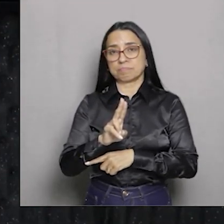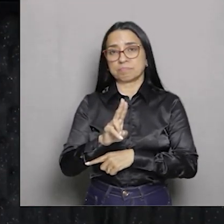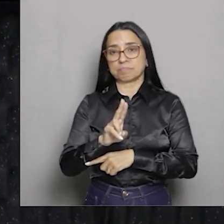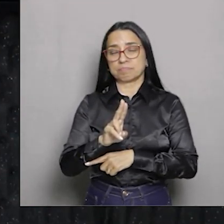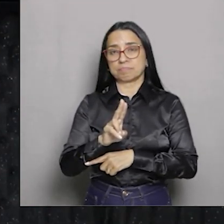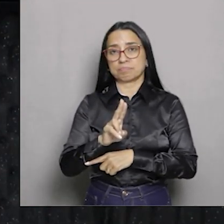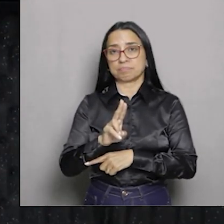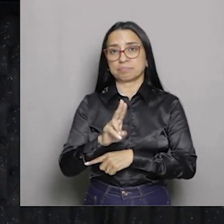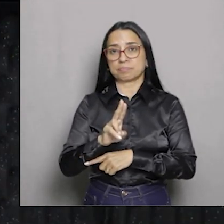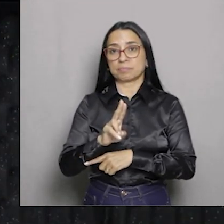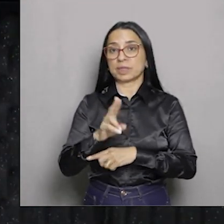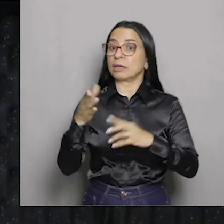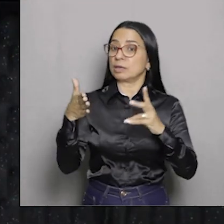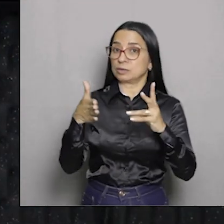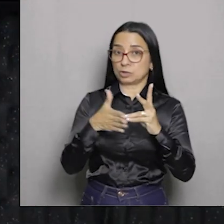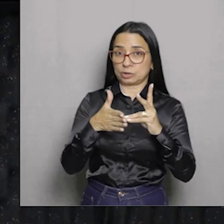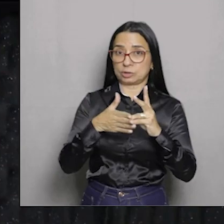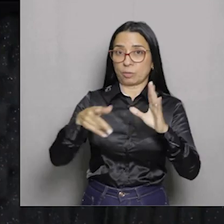escravidão indígena.